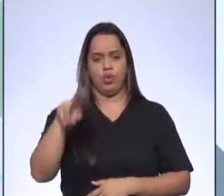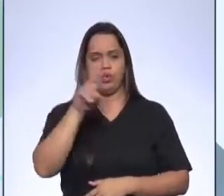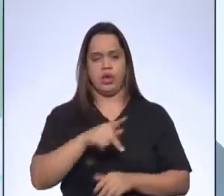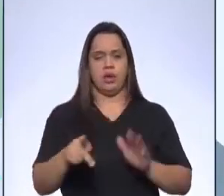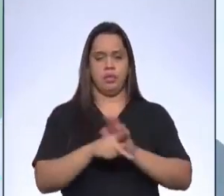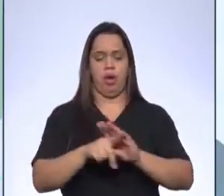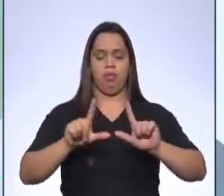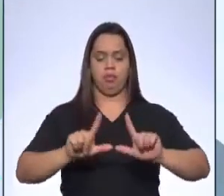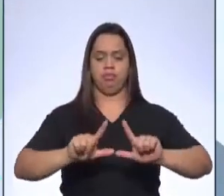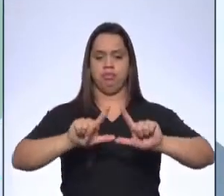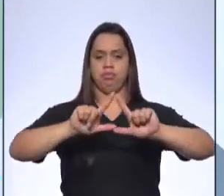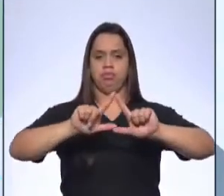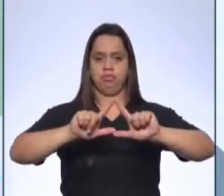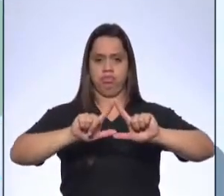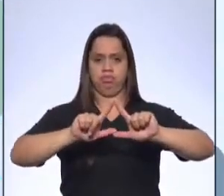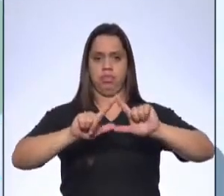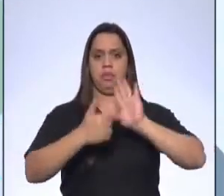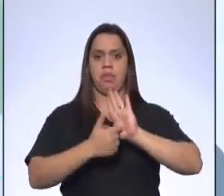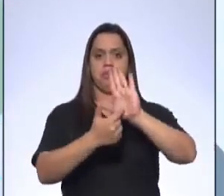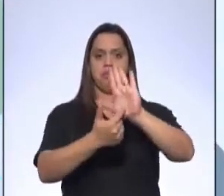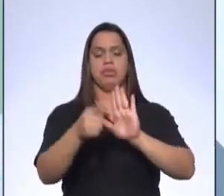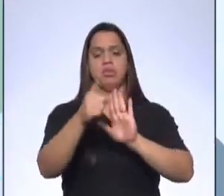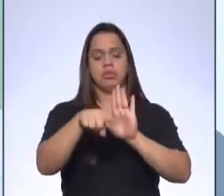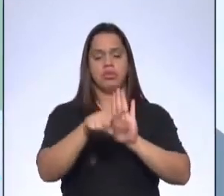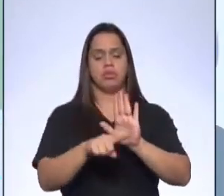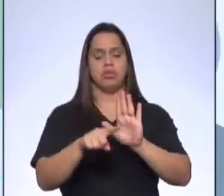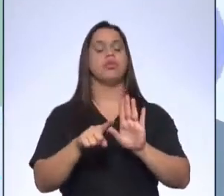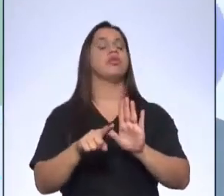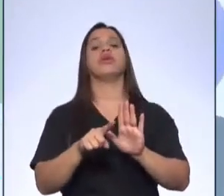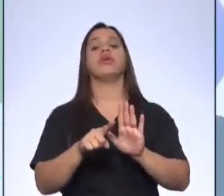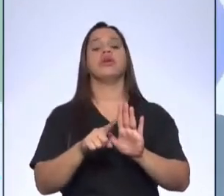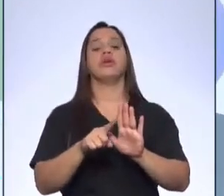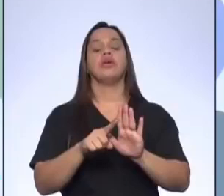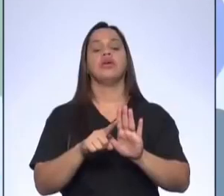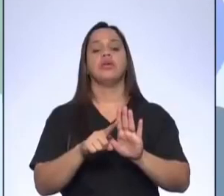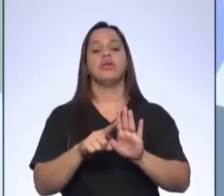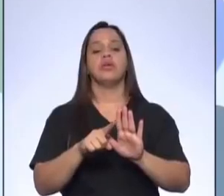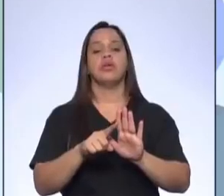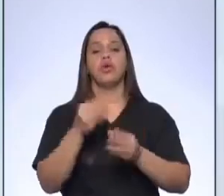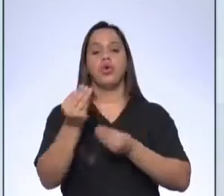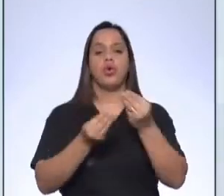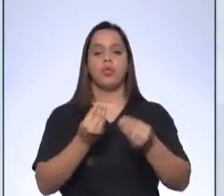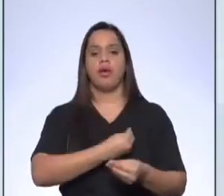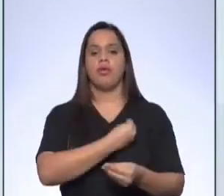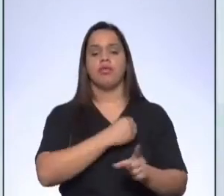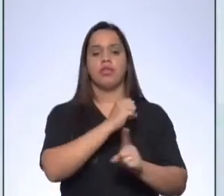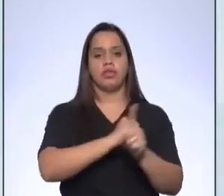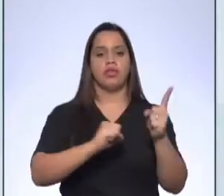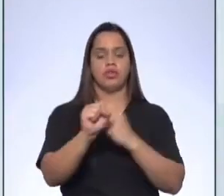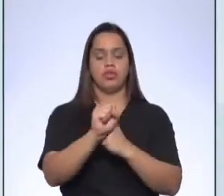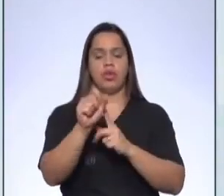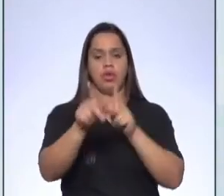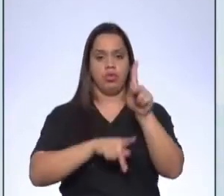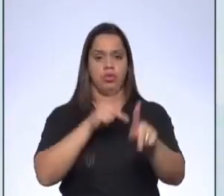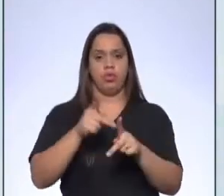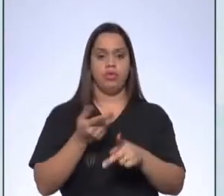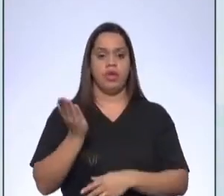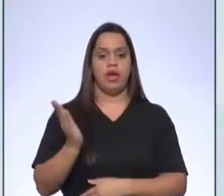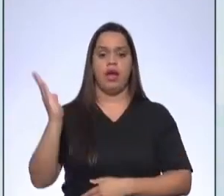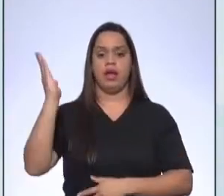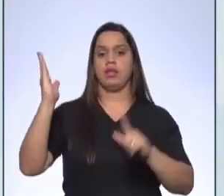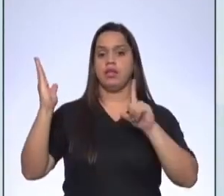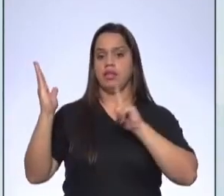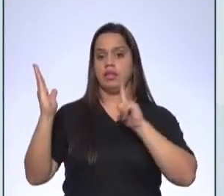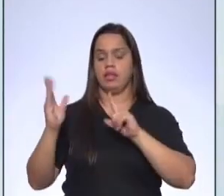poder exemplificar a estrutura social dos povos. E aqui nós temos para vocês a estrutura social